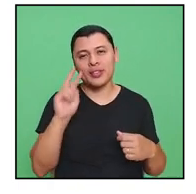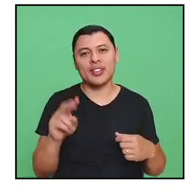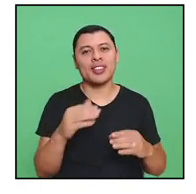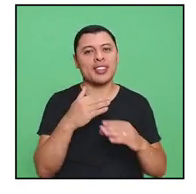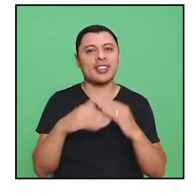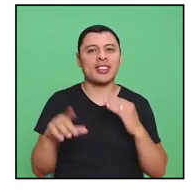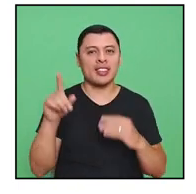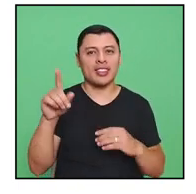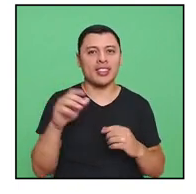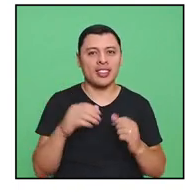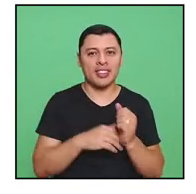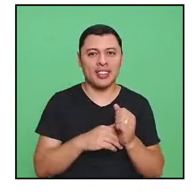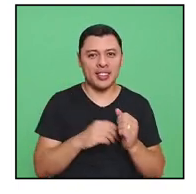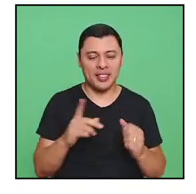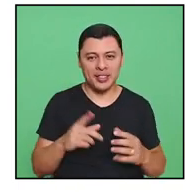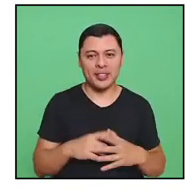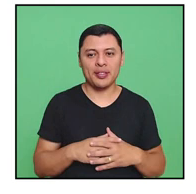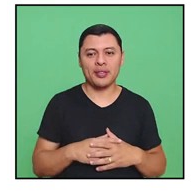ela.